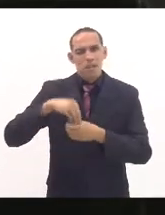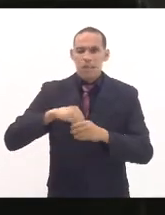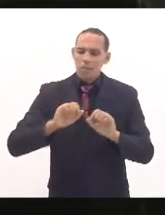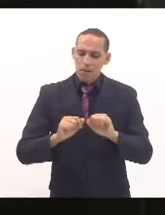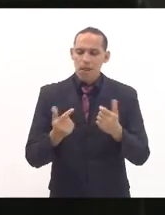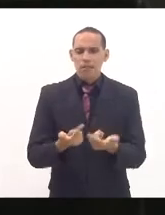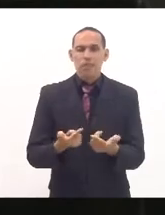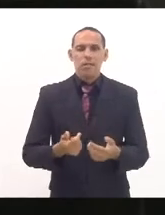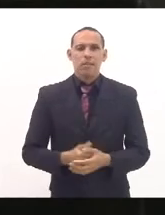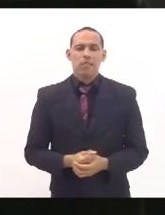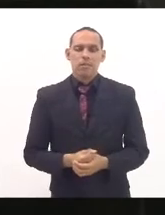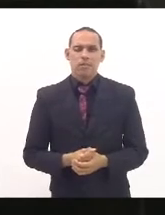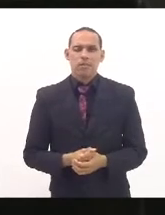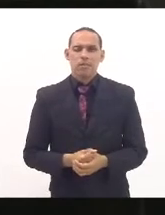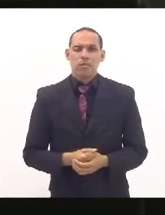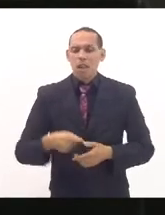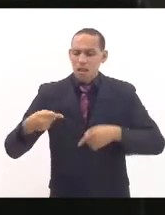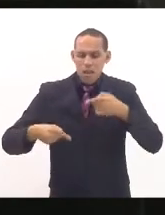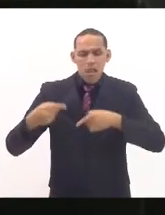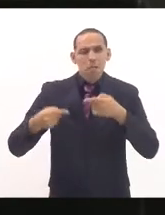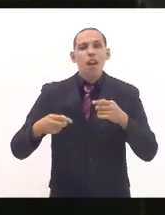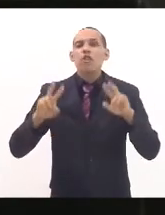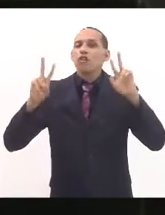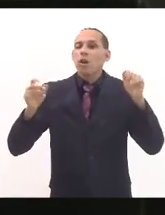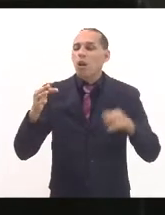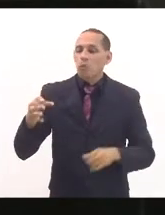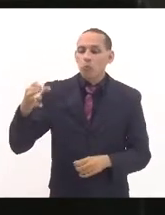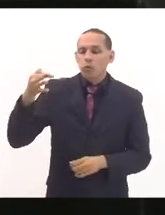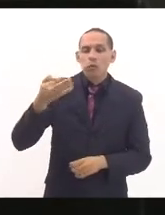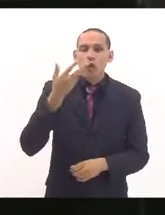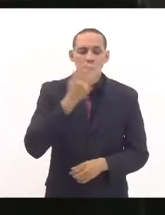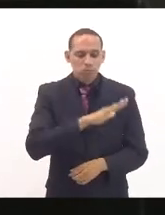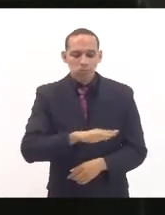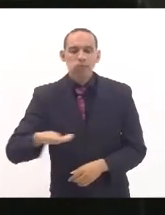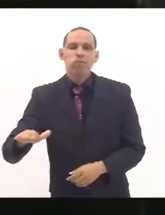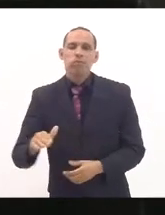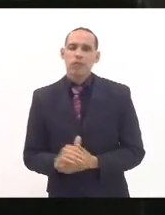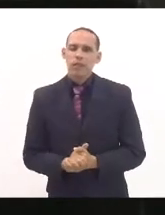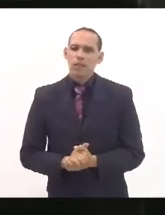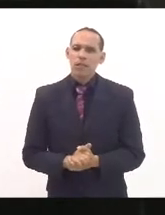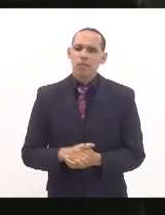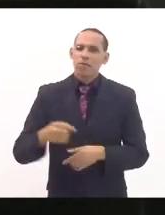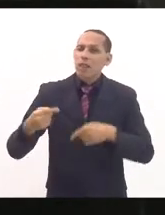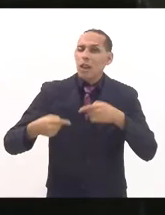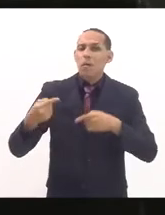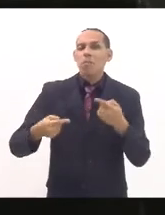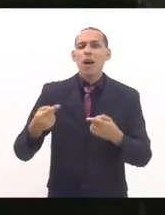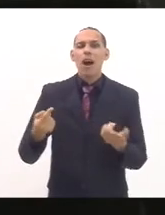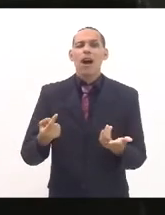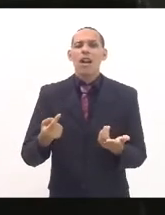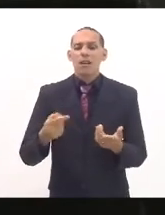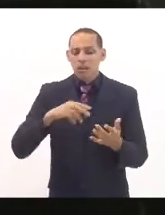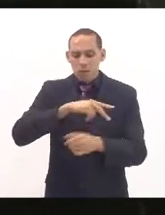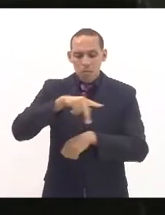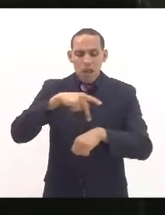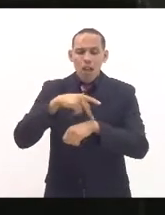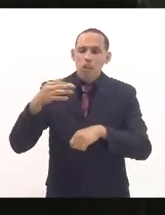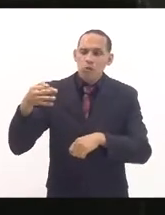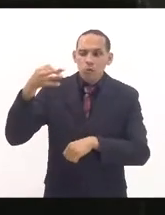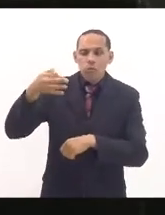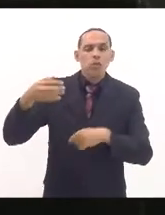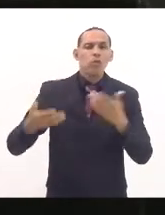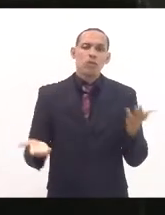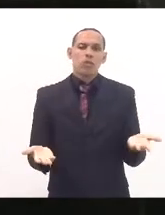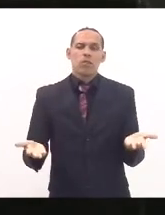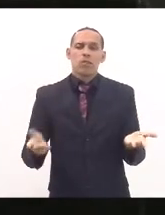casa. Um debate que discute o futuro das nossas crianças, que debate o futuro do nosso país. Afinal de